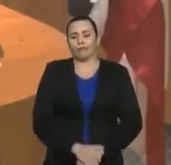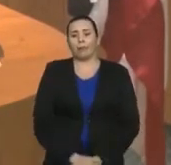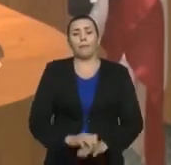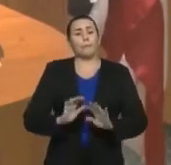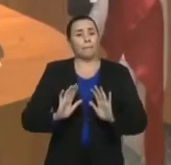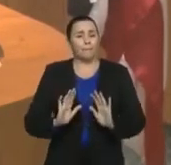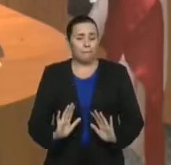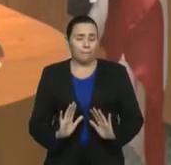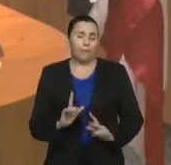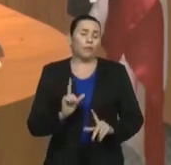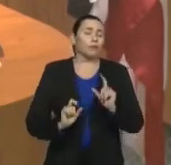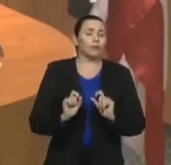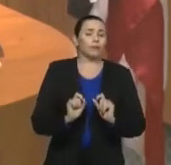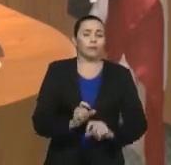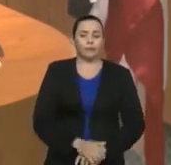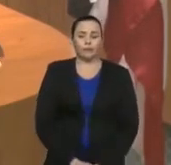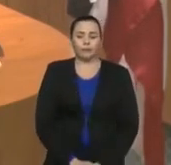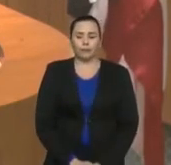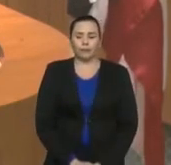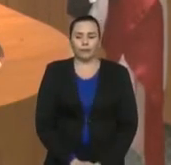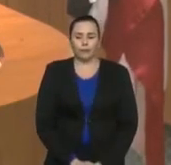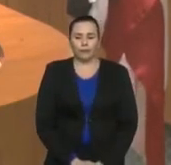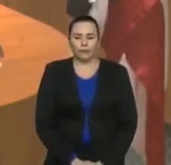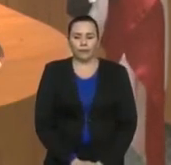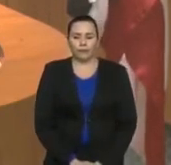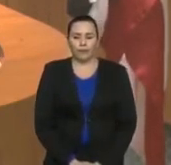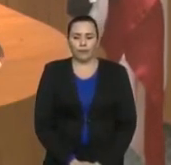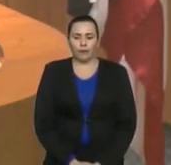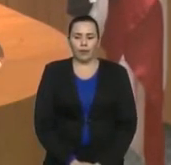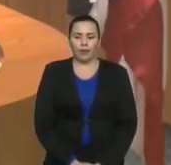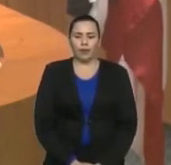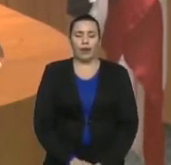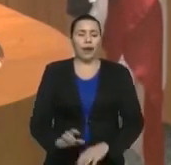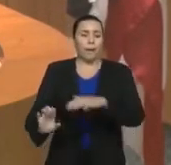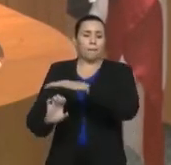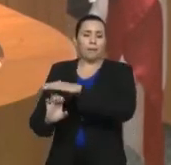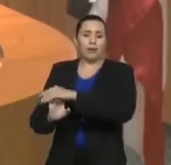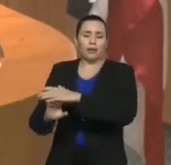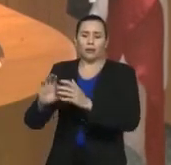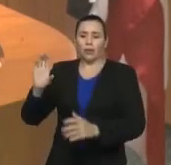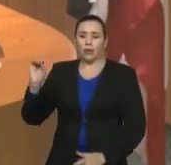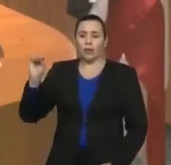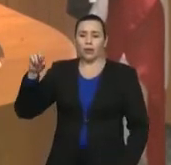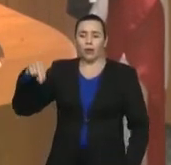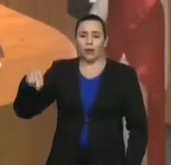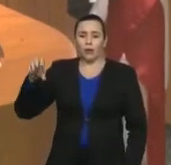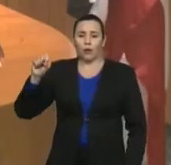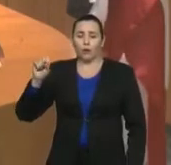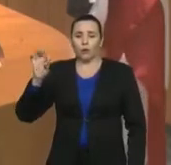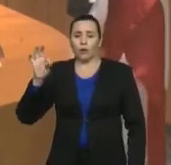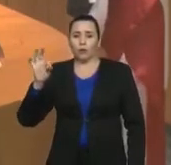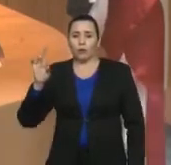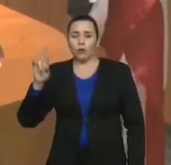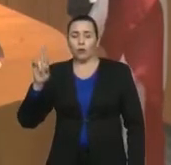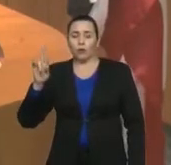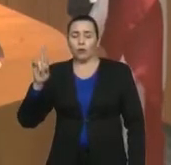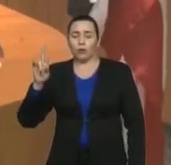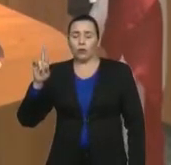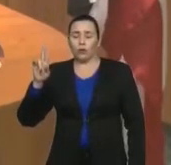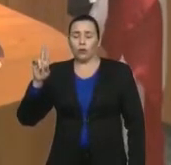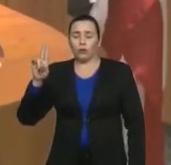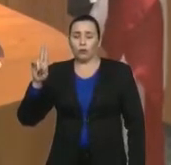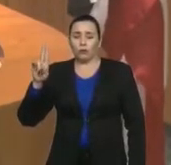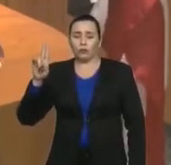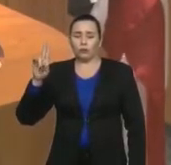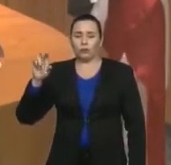todavia, já a empresa ConstruService já estava no trecho que liga ali Lago da Pedra até